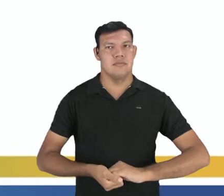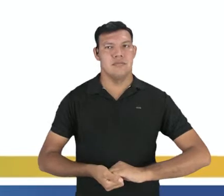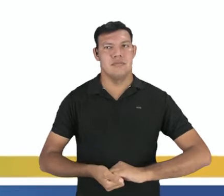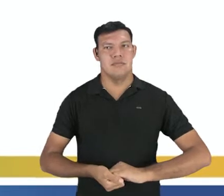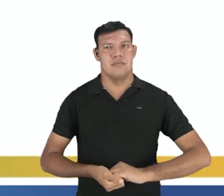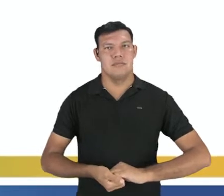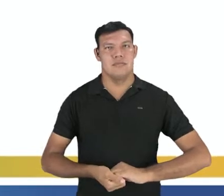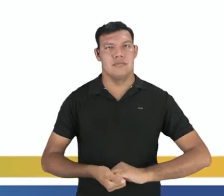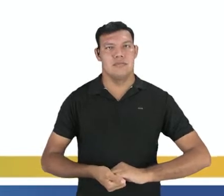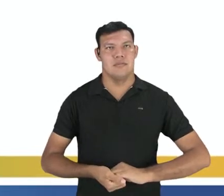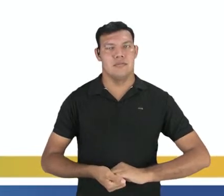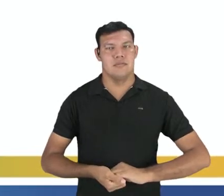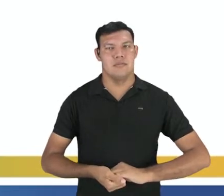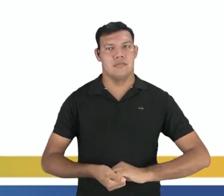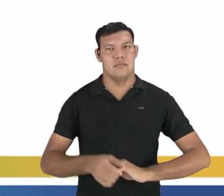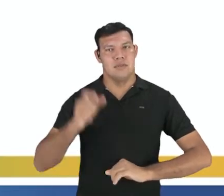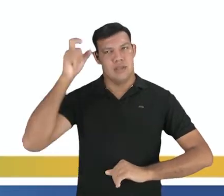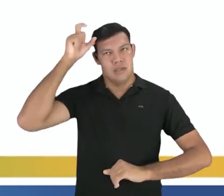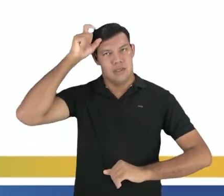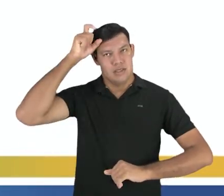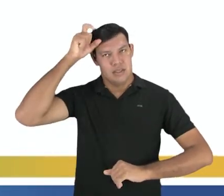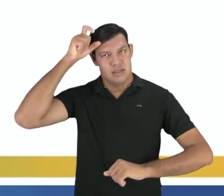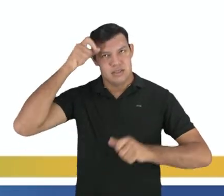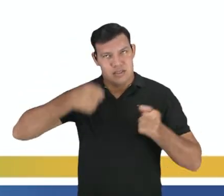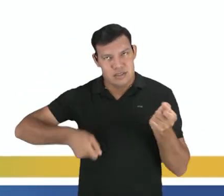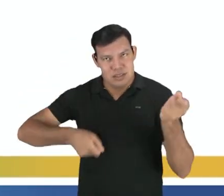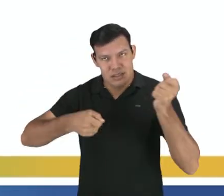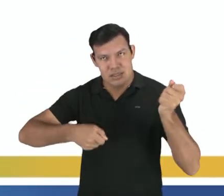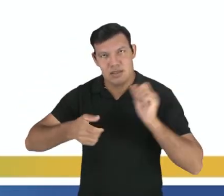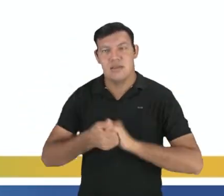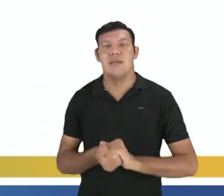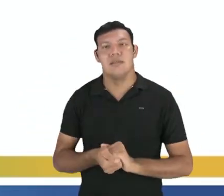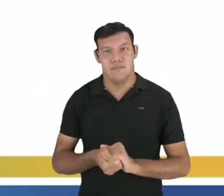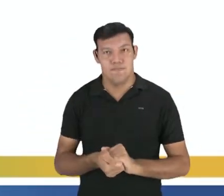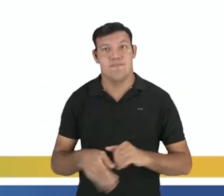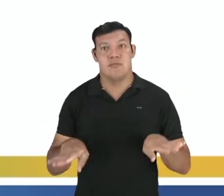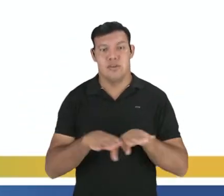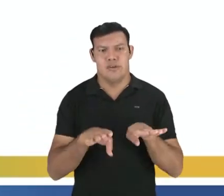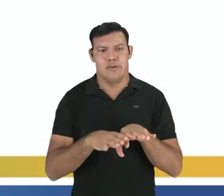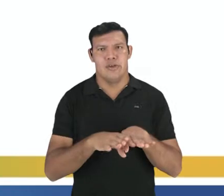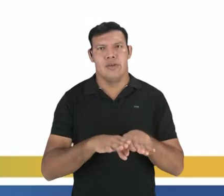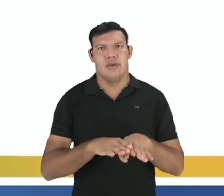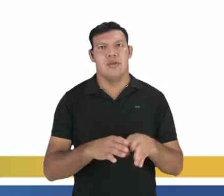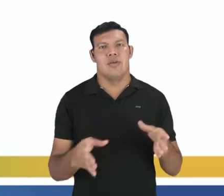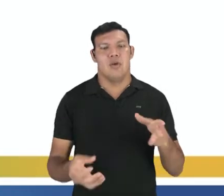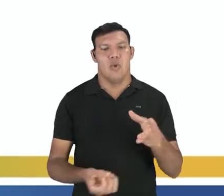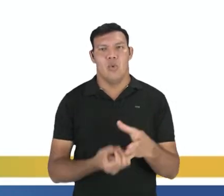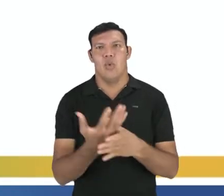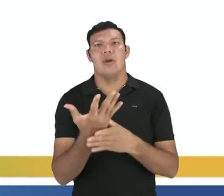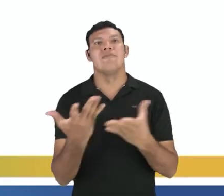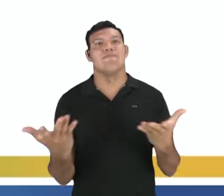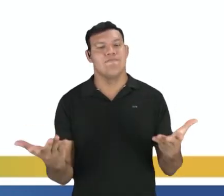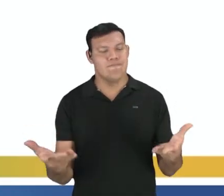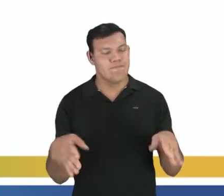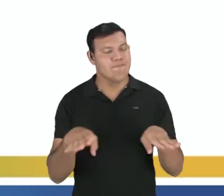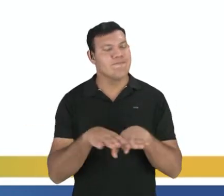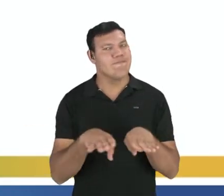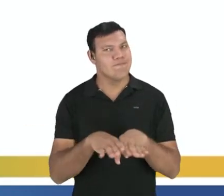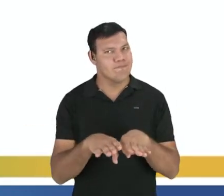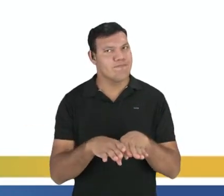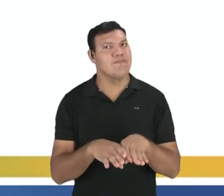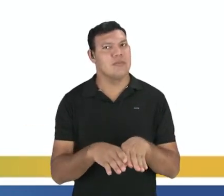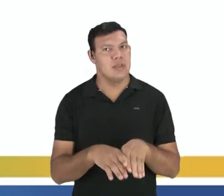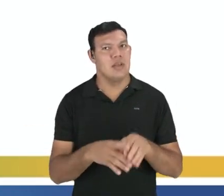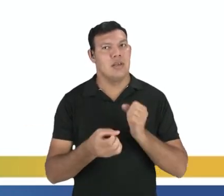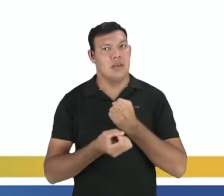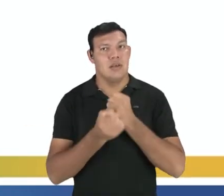here. O inferno está vazio e todos os demônios estão aqui. Também é uma citação de